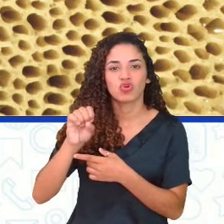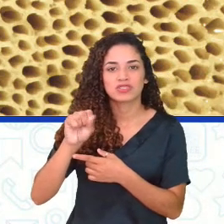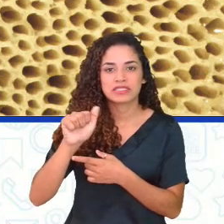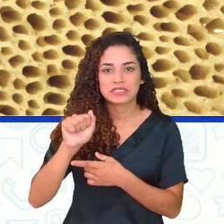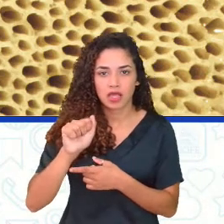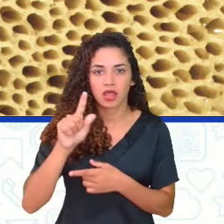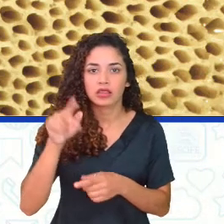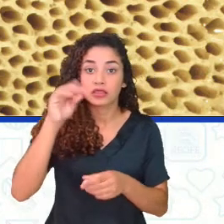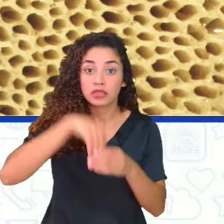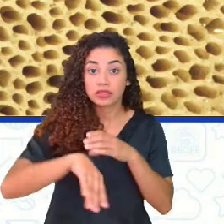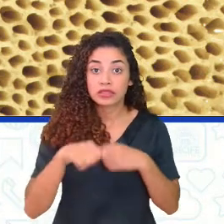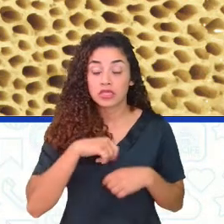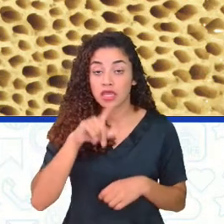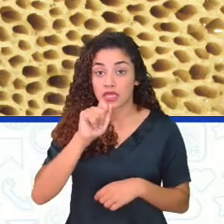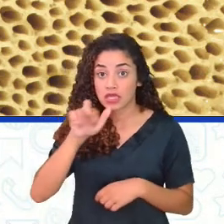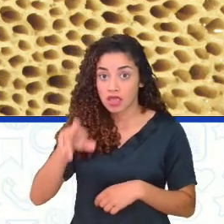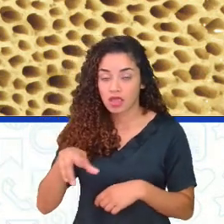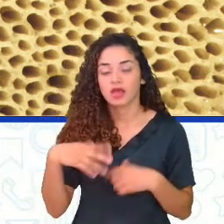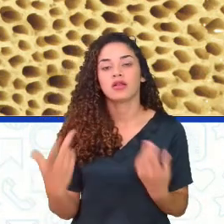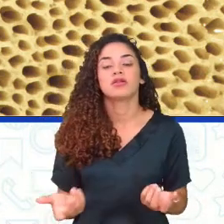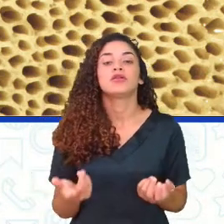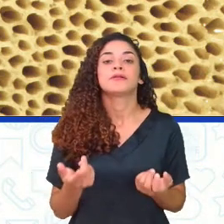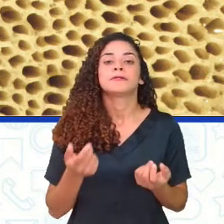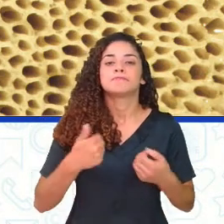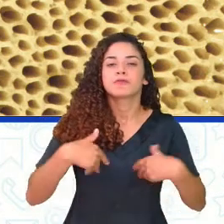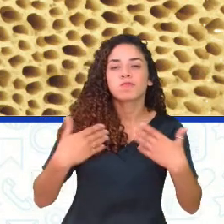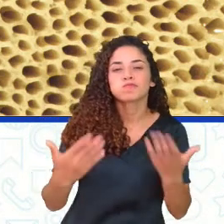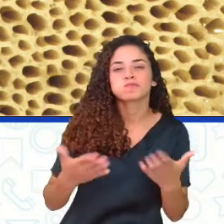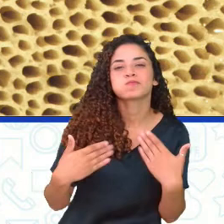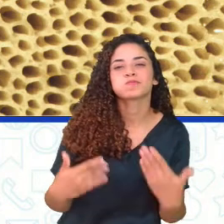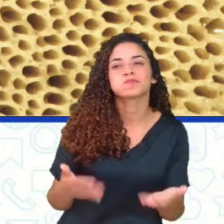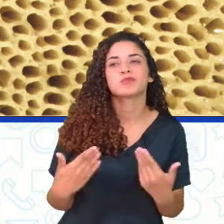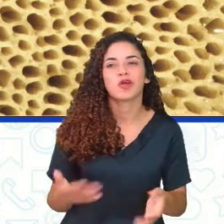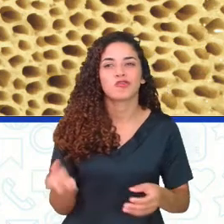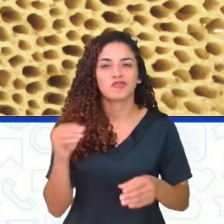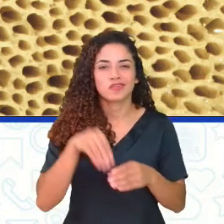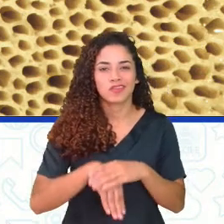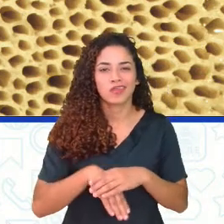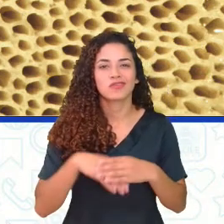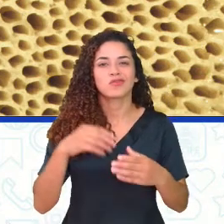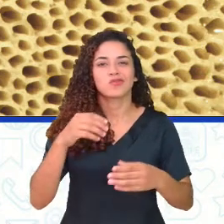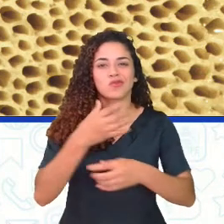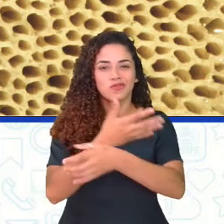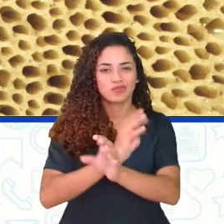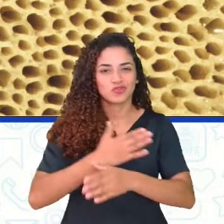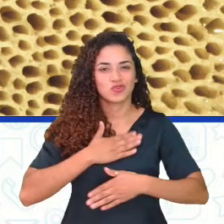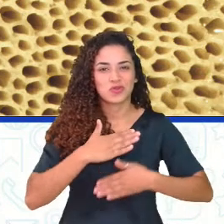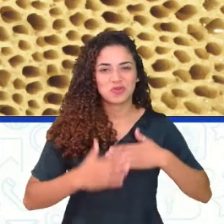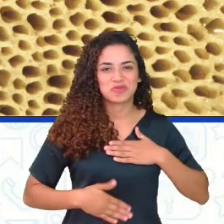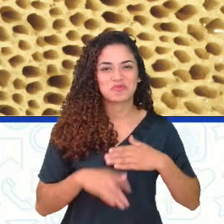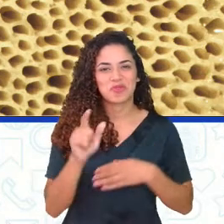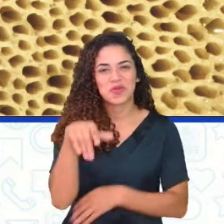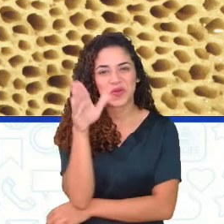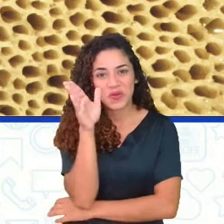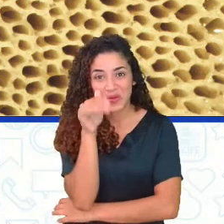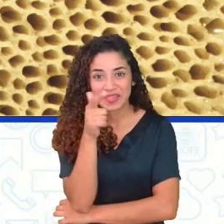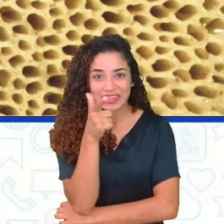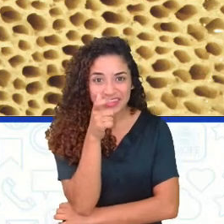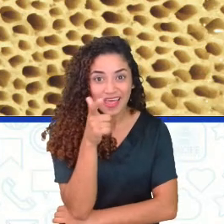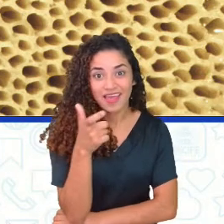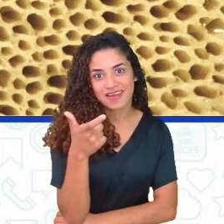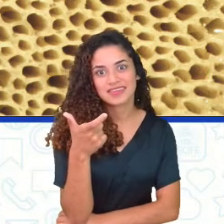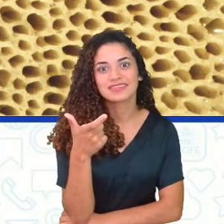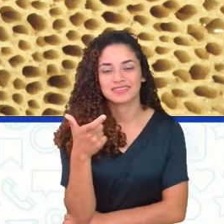de ar também, que vai também trazer leveza a esse esqueleto. Então, vejam a curiosidade que está